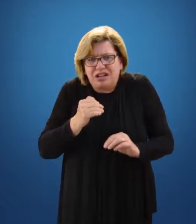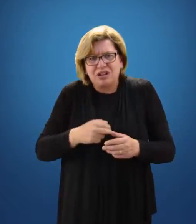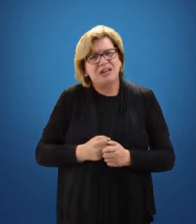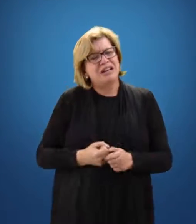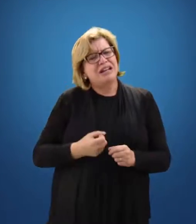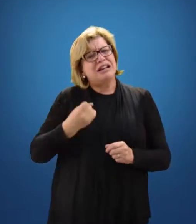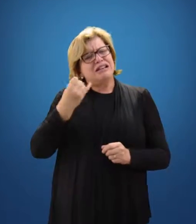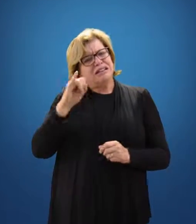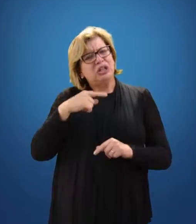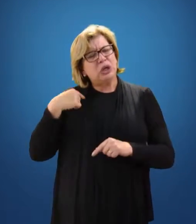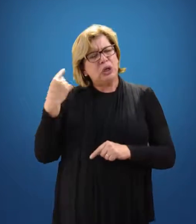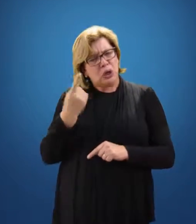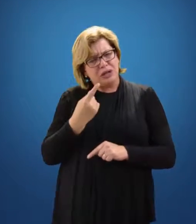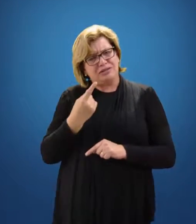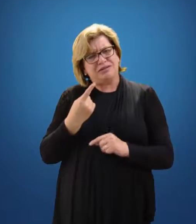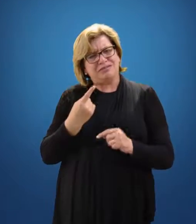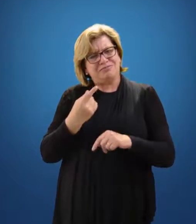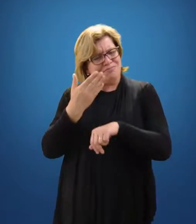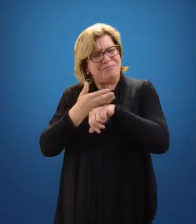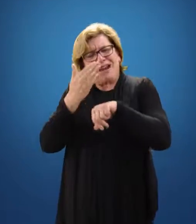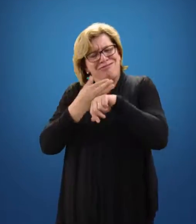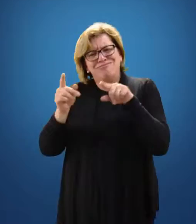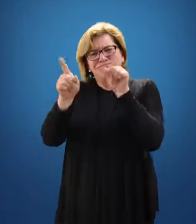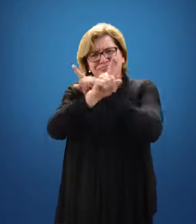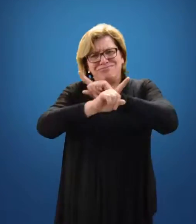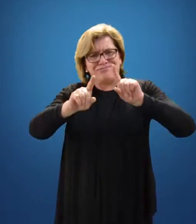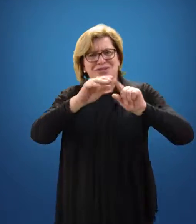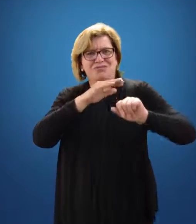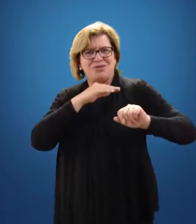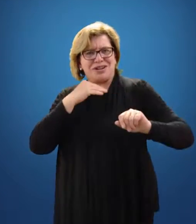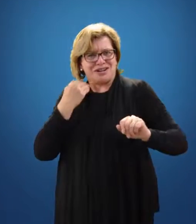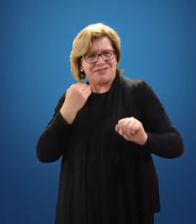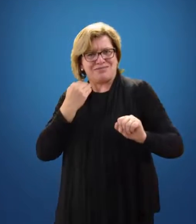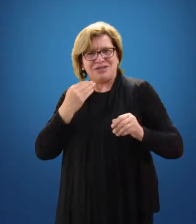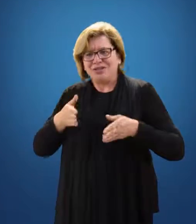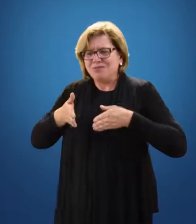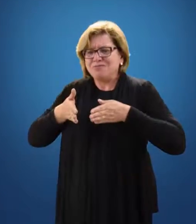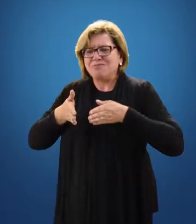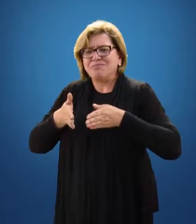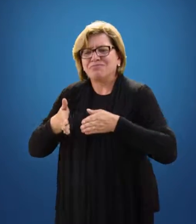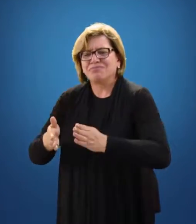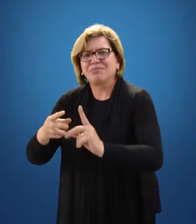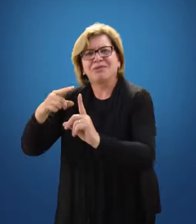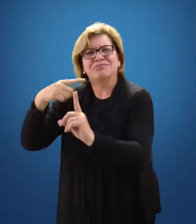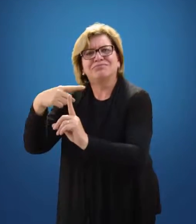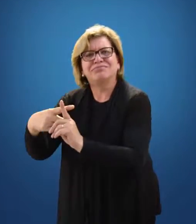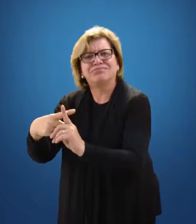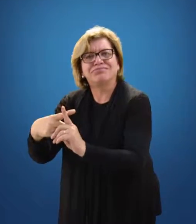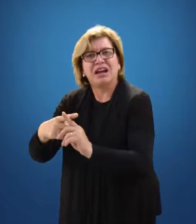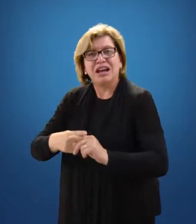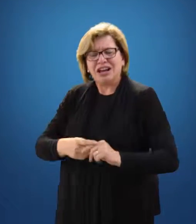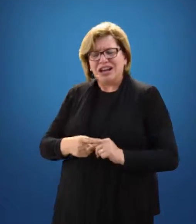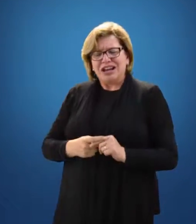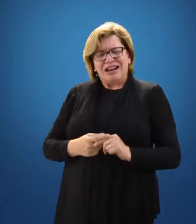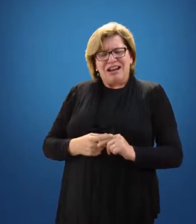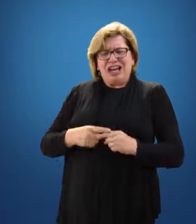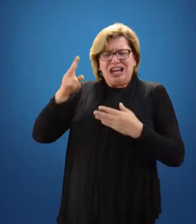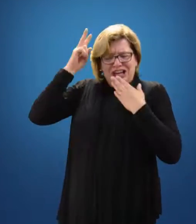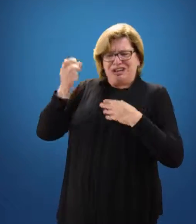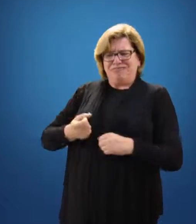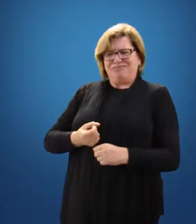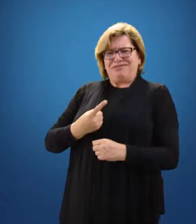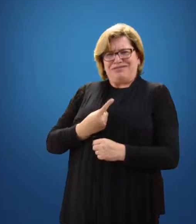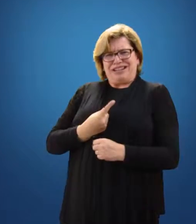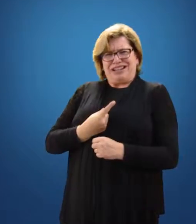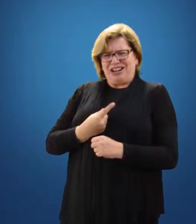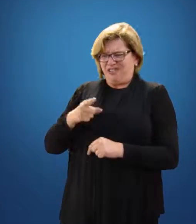para a gente: então você entrega o corpo dos seus ancestrais para os vermes comerem? São os vermes que vão